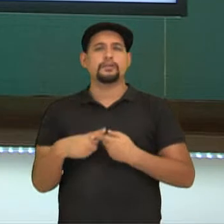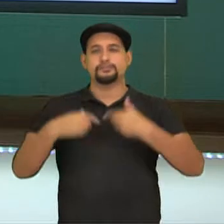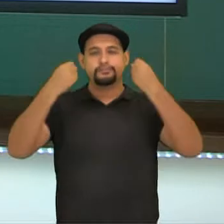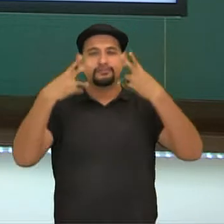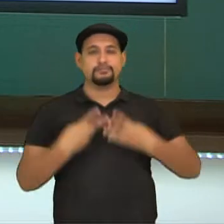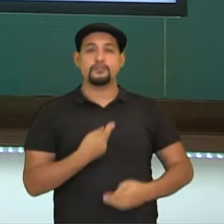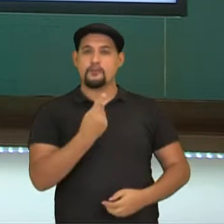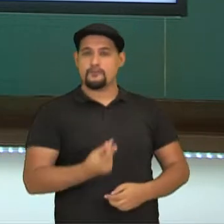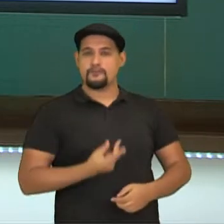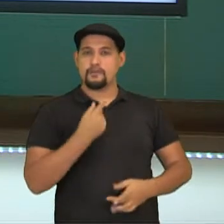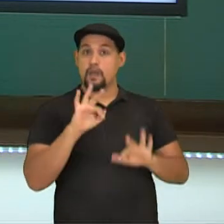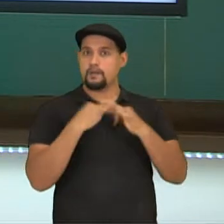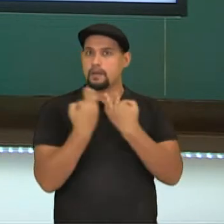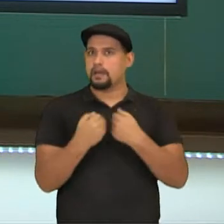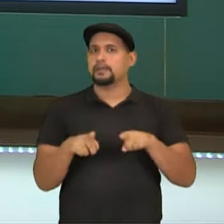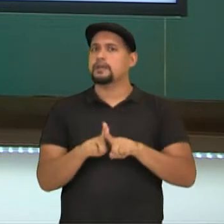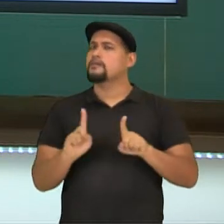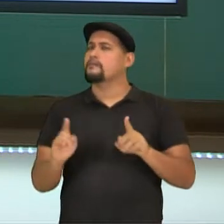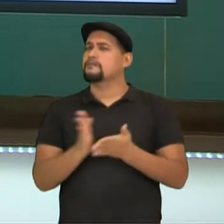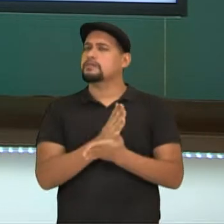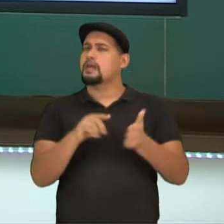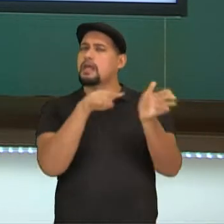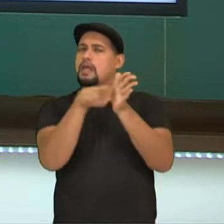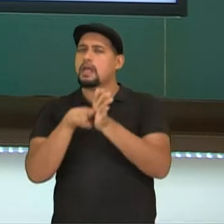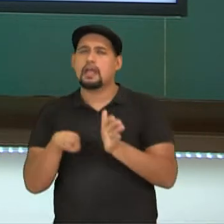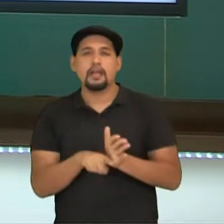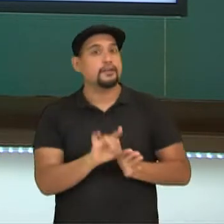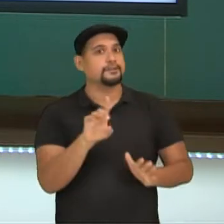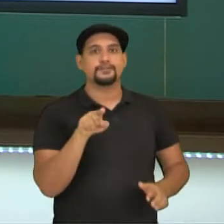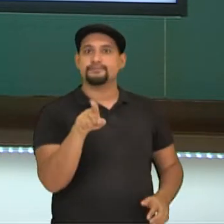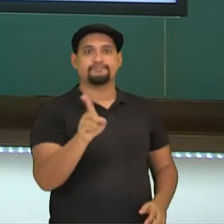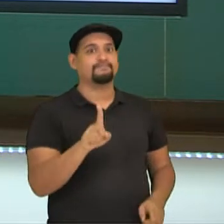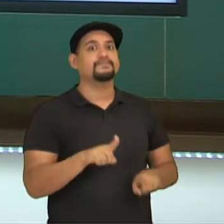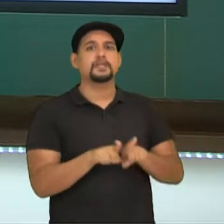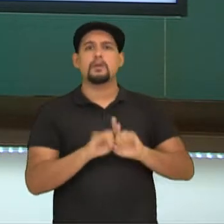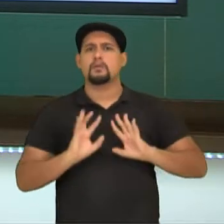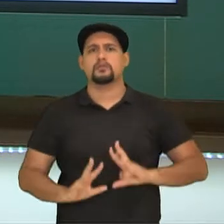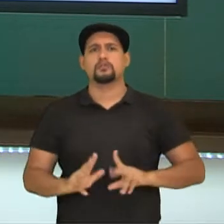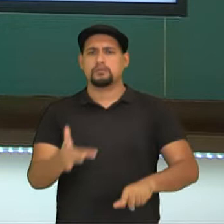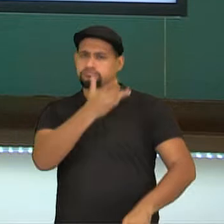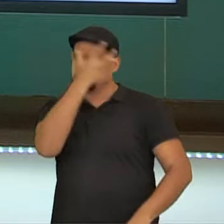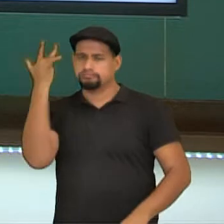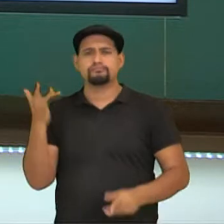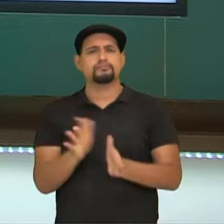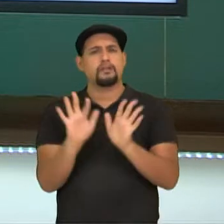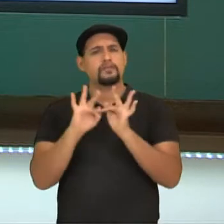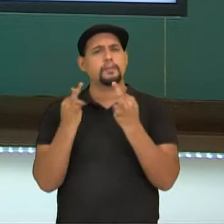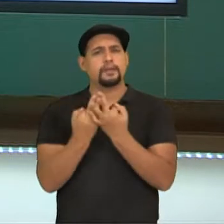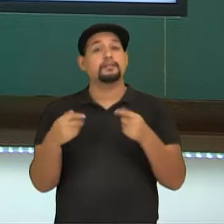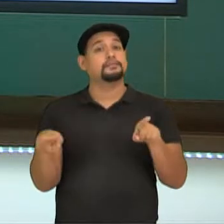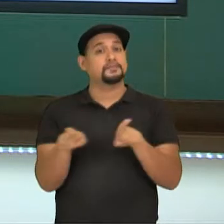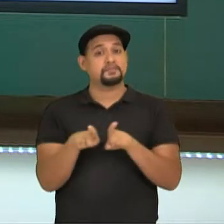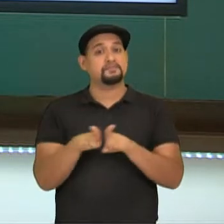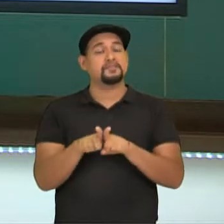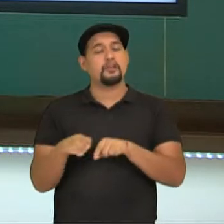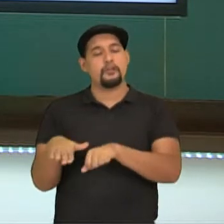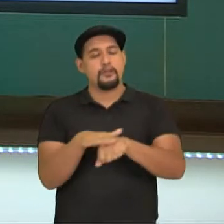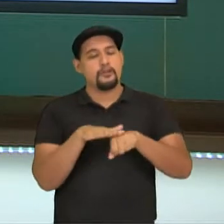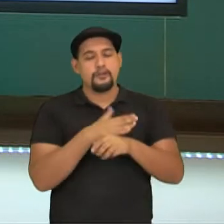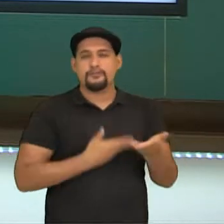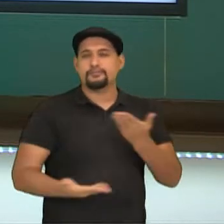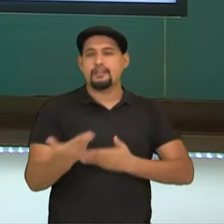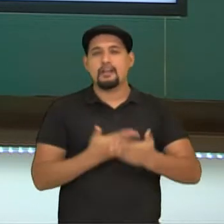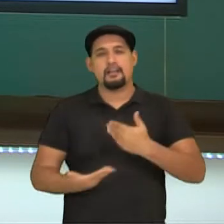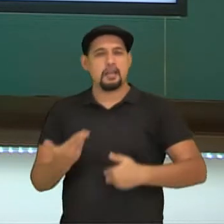de orçamento familiar. Então eu vou fazer alguns questionamentos que não vale só para você, vale para os outros membros da sua família e também conversa com